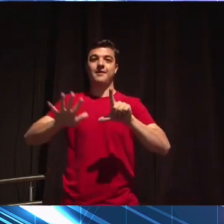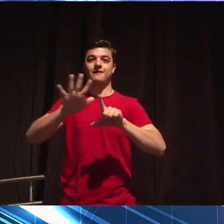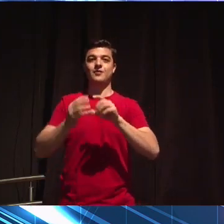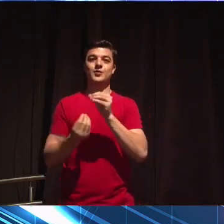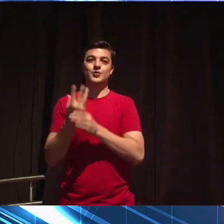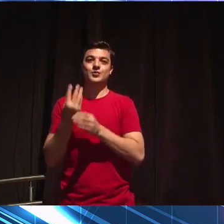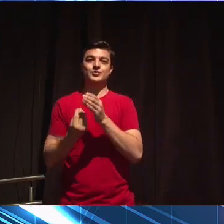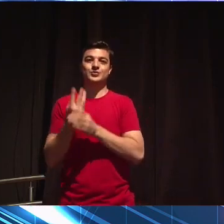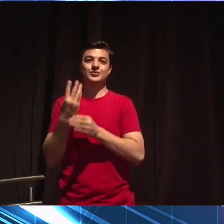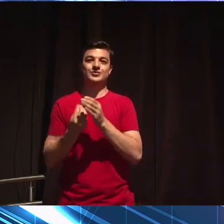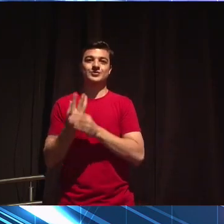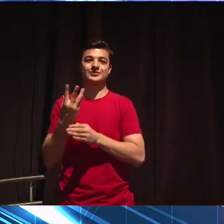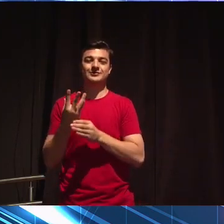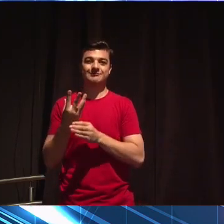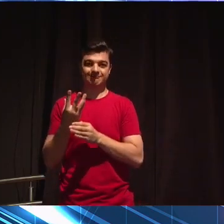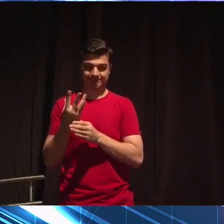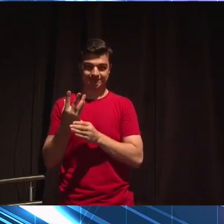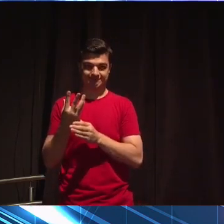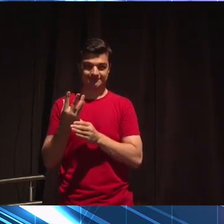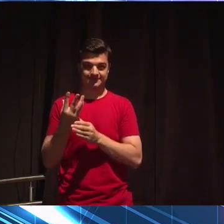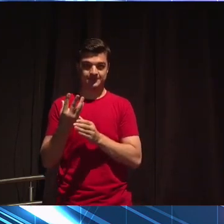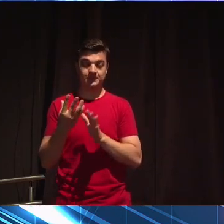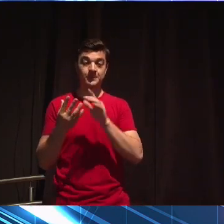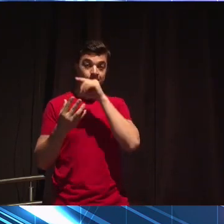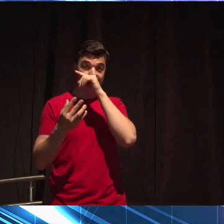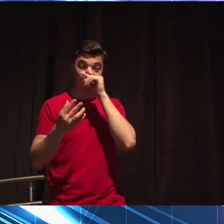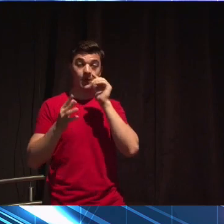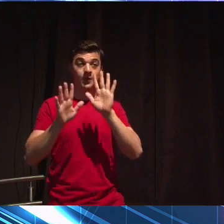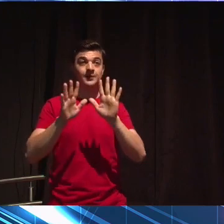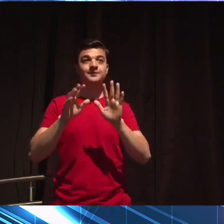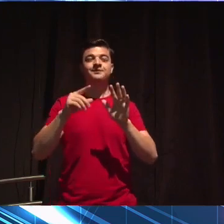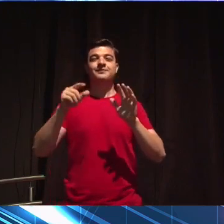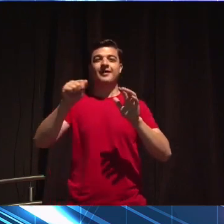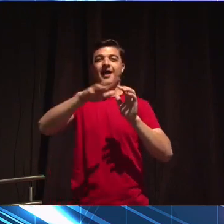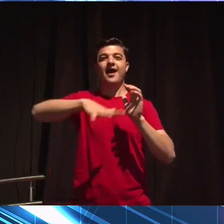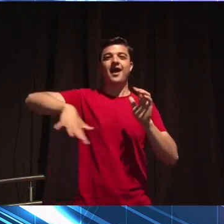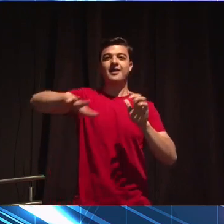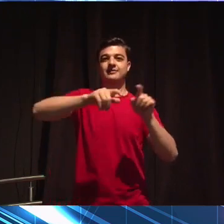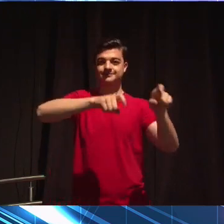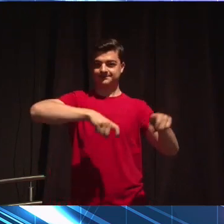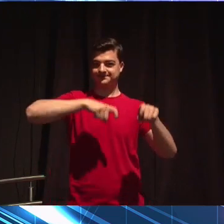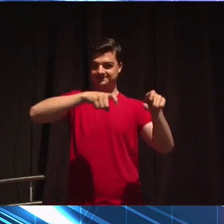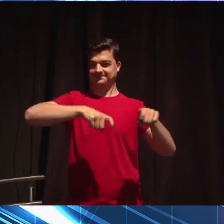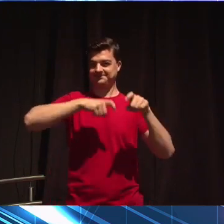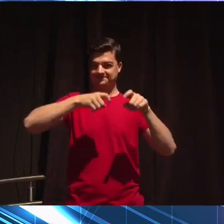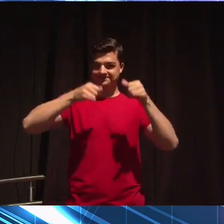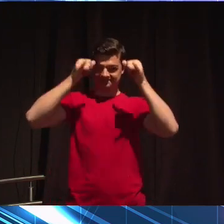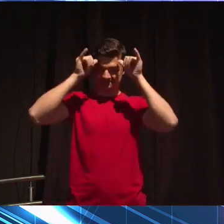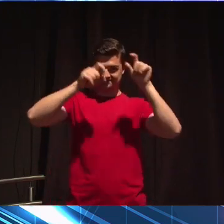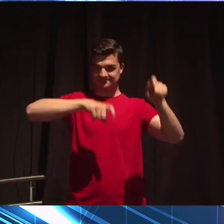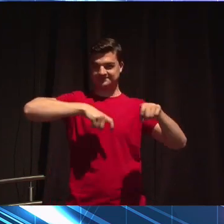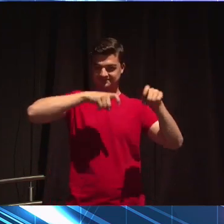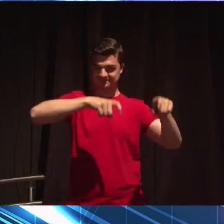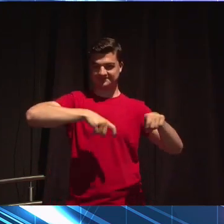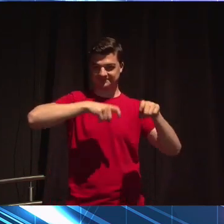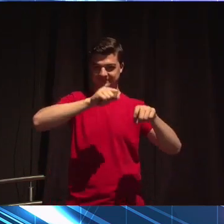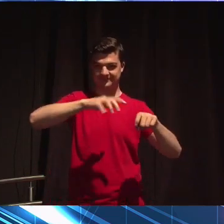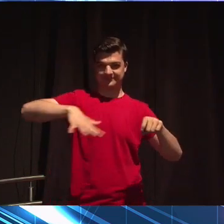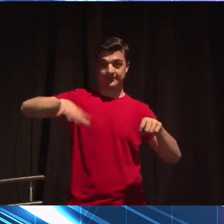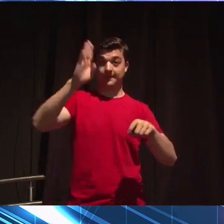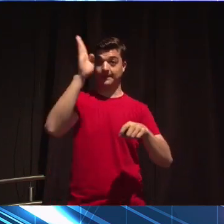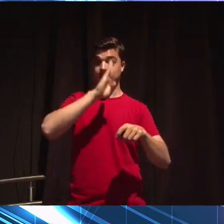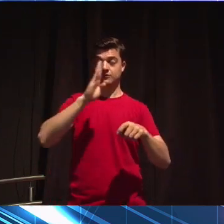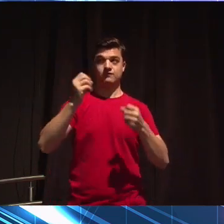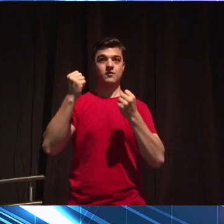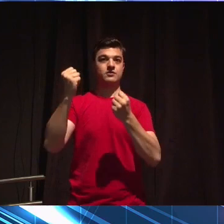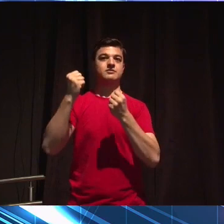indústria de agro no Brasil, e um ponto importante, tá? Agro é uma das maiores indústrias do país. Óleo e gás, por causa da